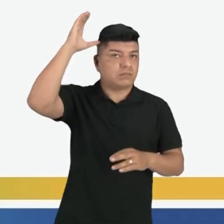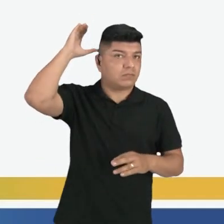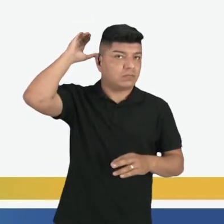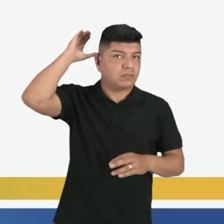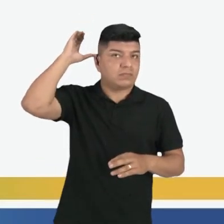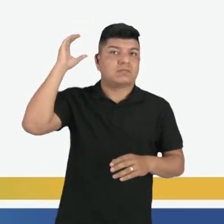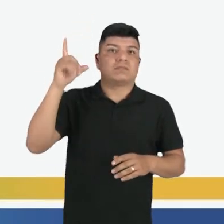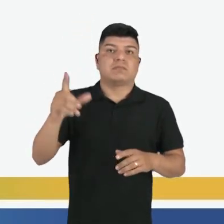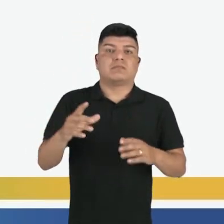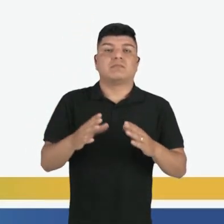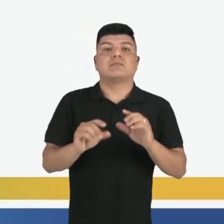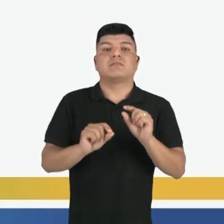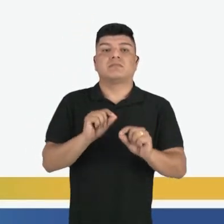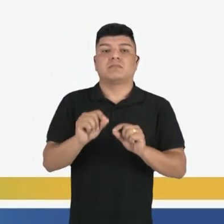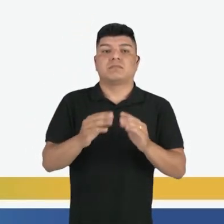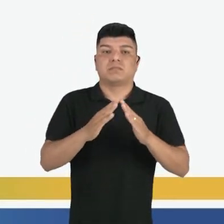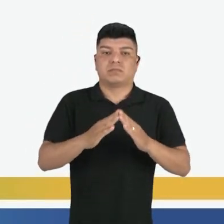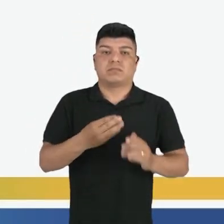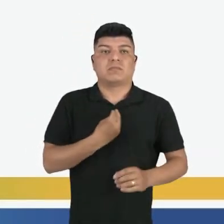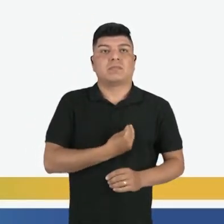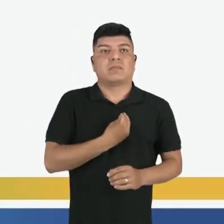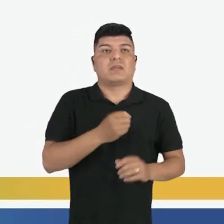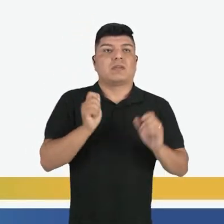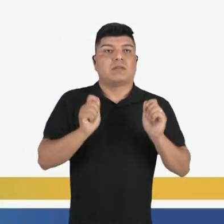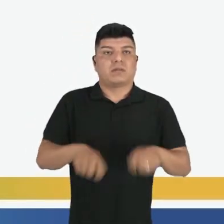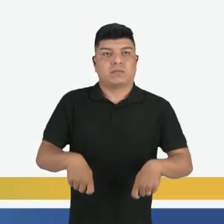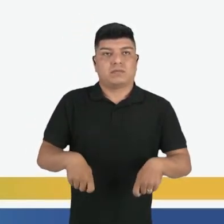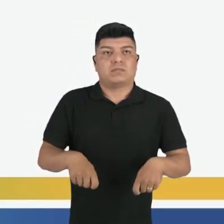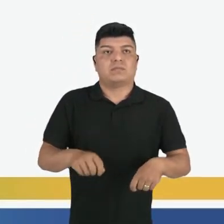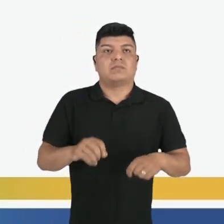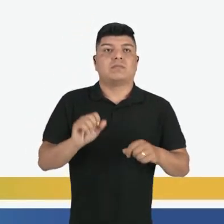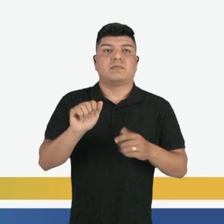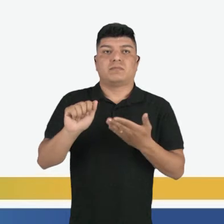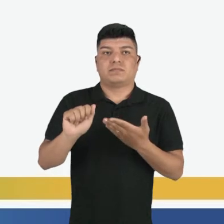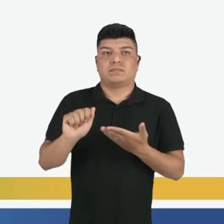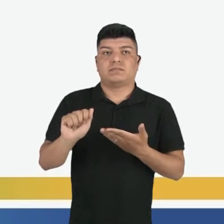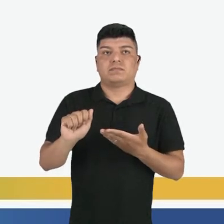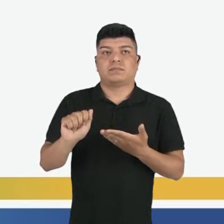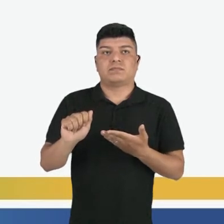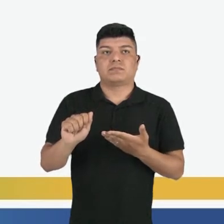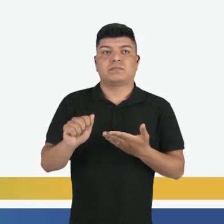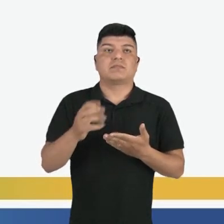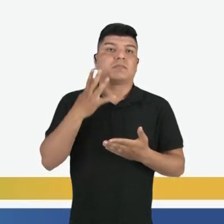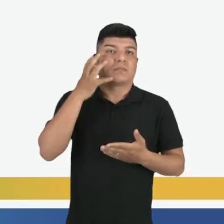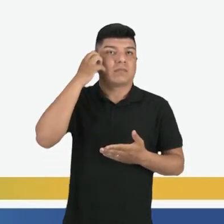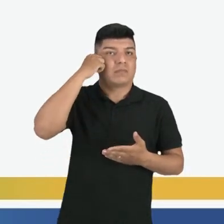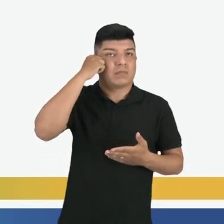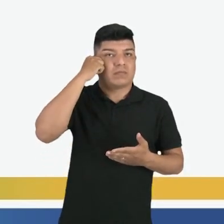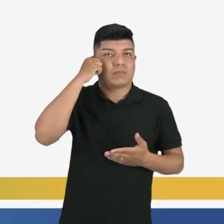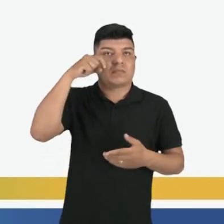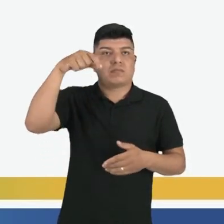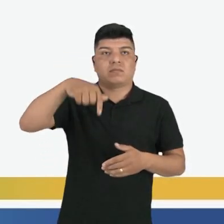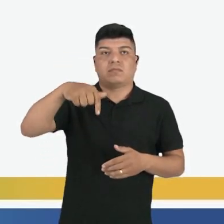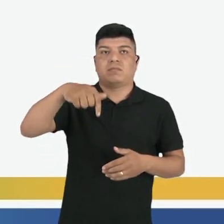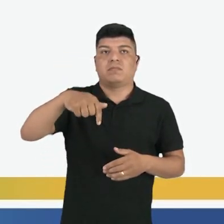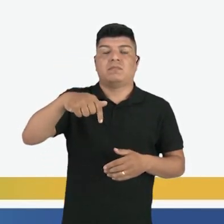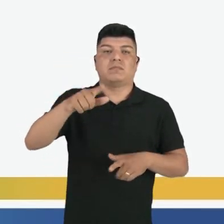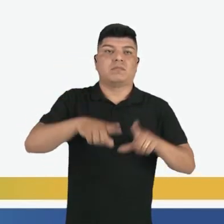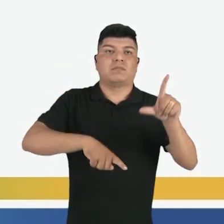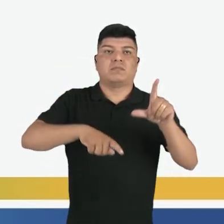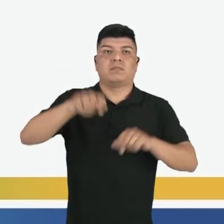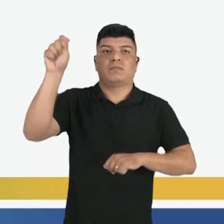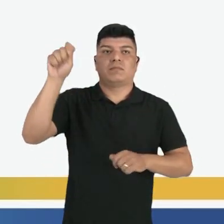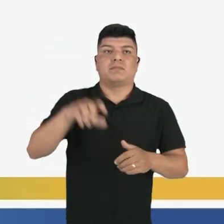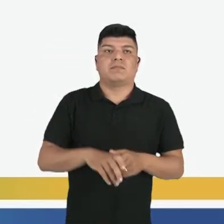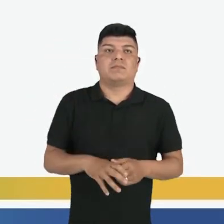sindicalista e ambientalista Chico Mendes, podemos definir como: letra A, patrimônio arqueológico do Acre; letra